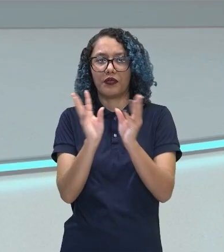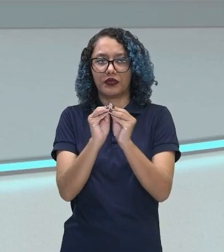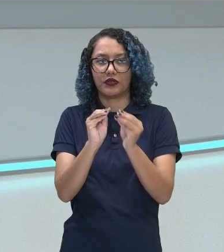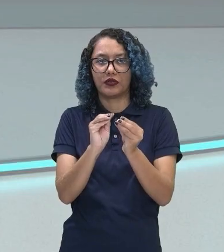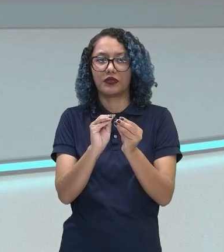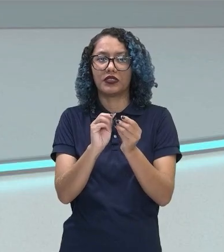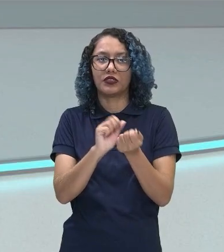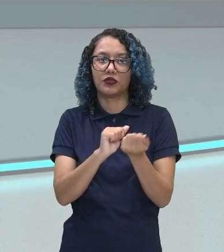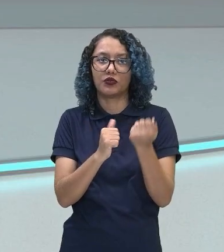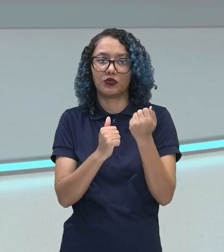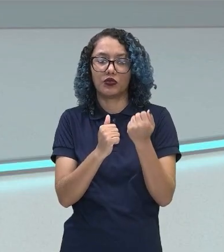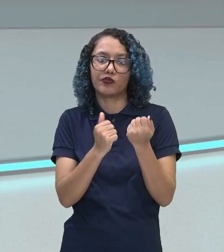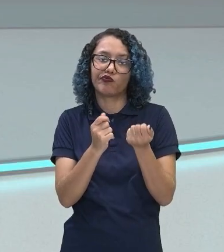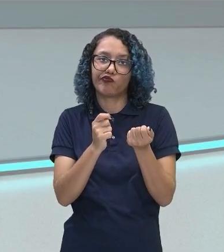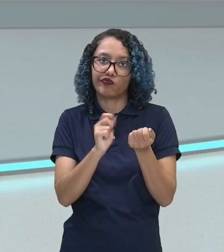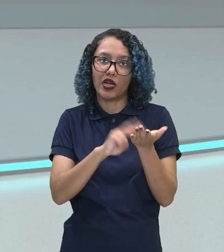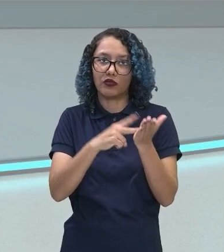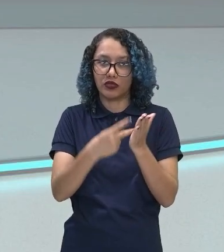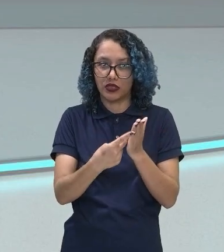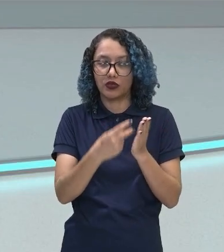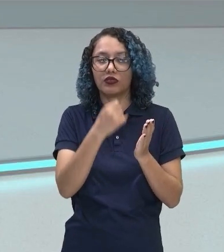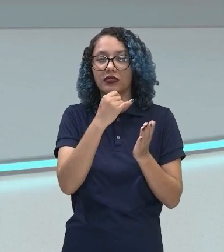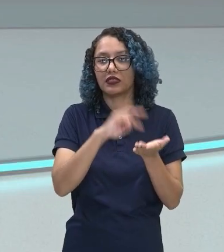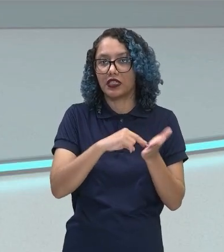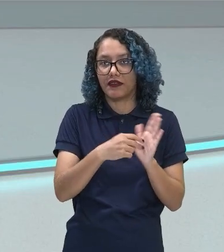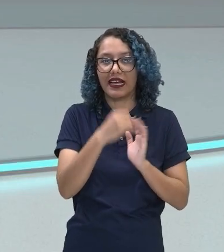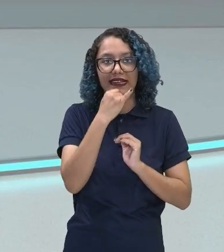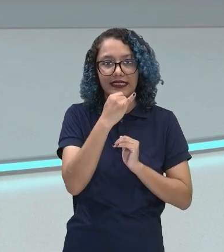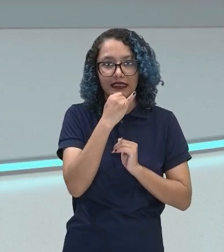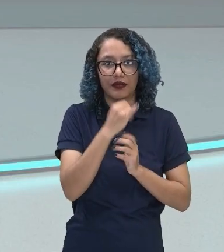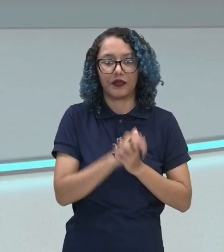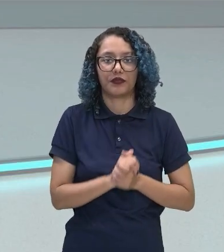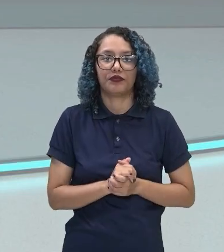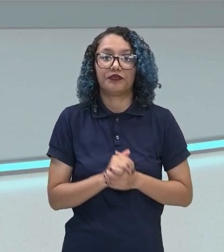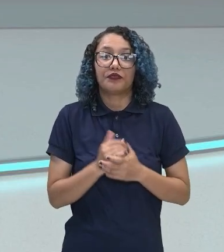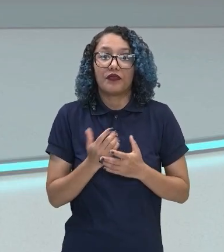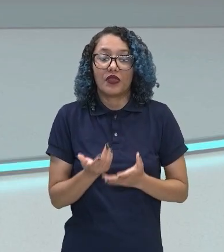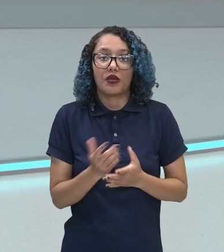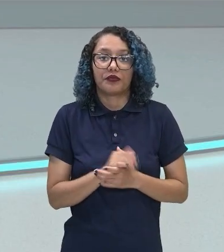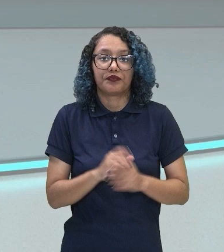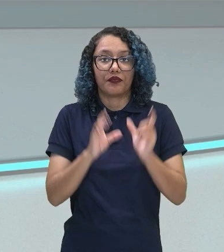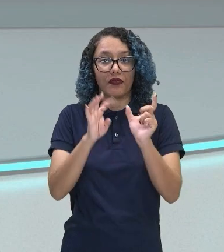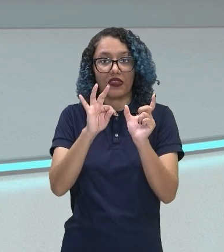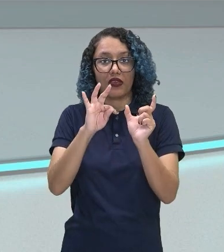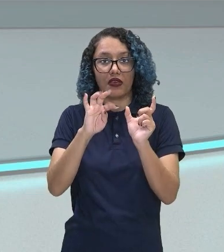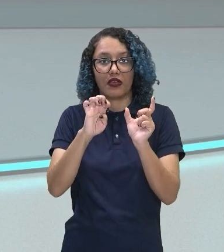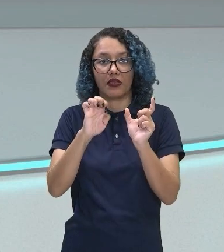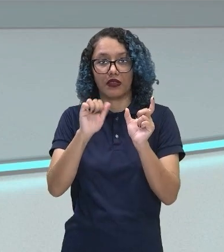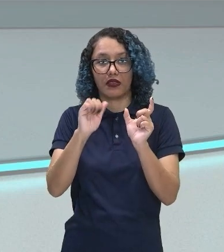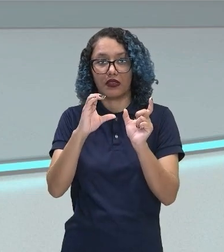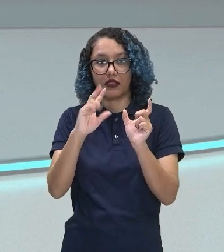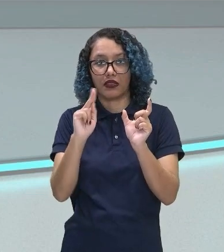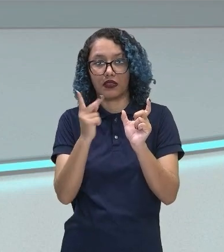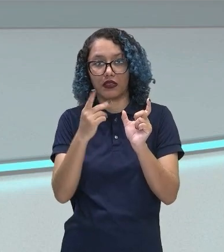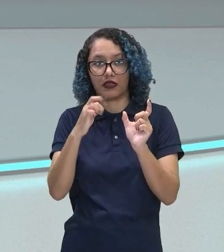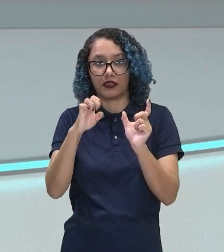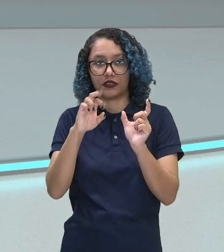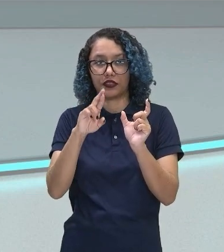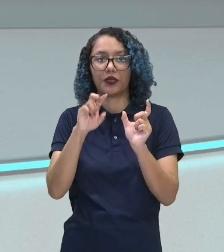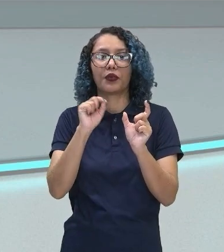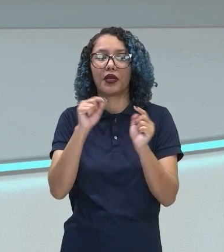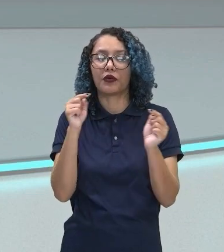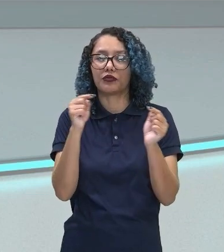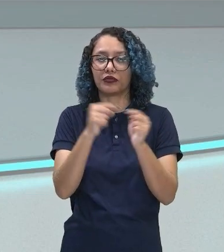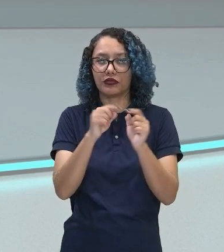exemplo. Teacher, Maria. Esses dois exemplos aqui, ó, teacher, gente, ele é um substantivo mais comum, mais geral,